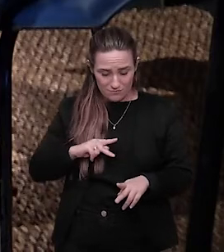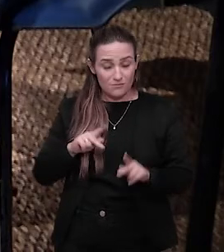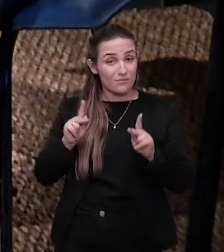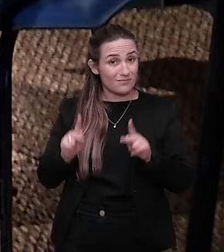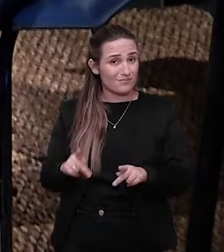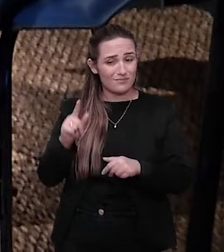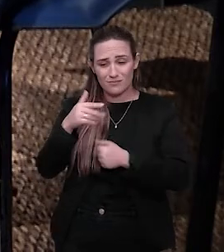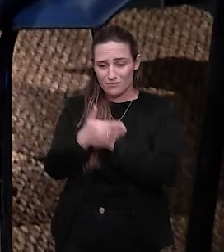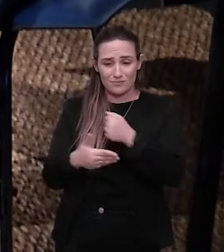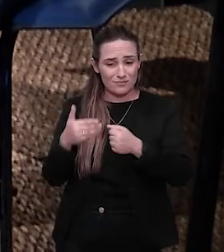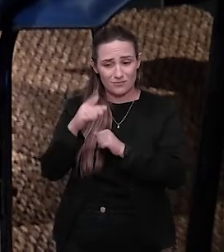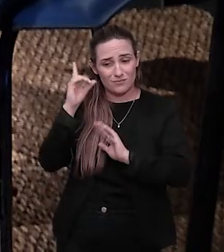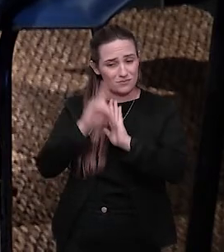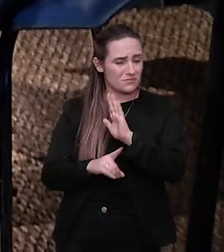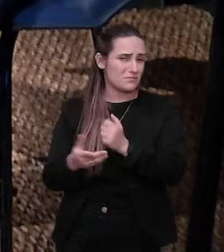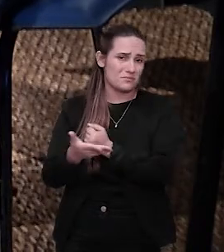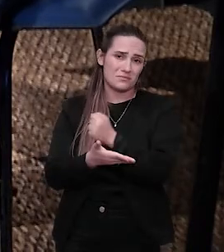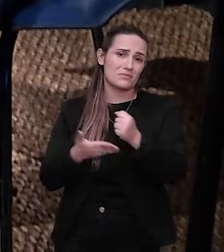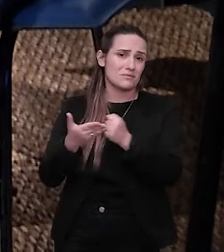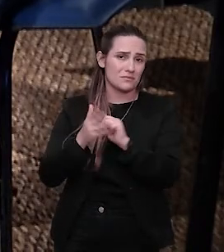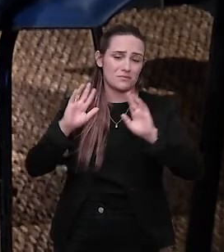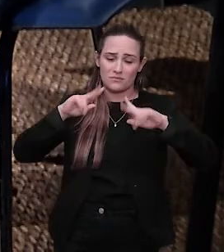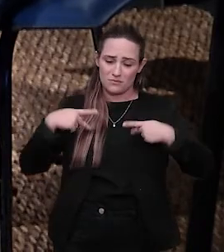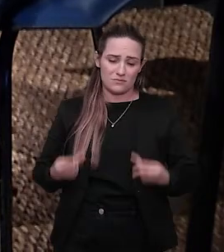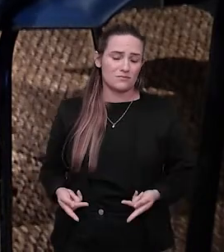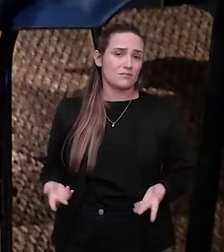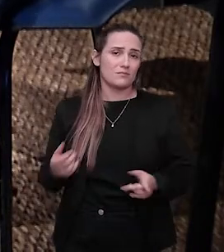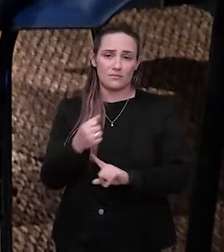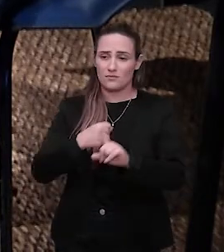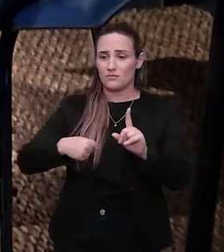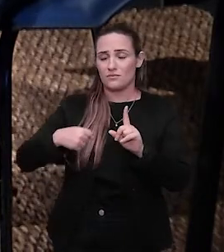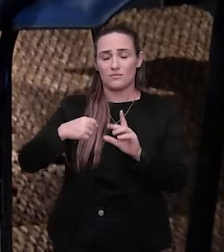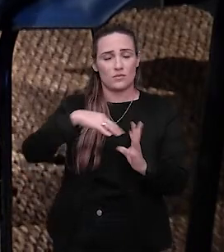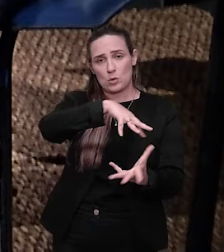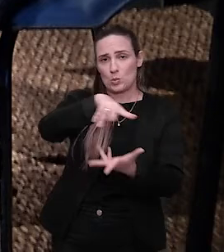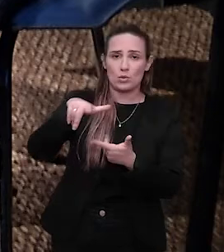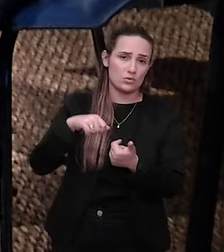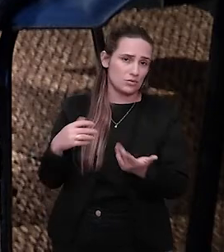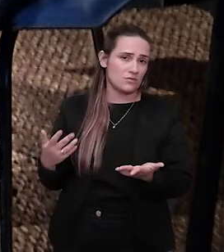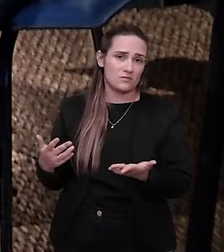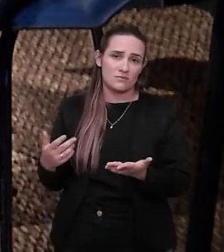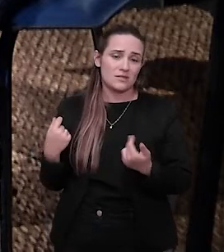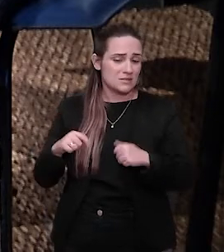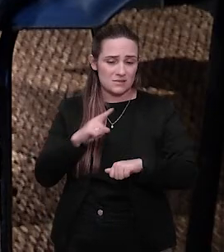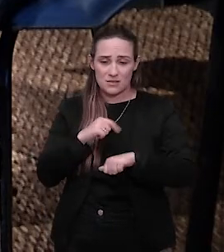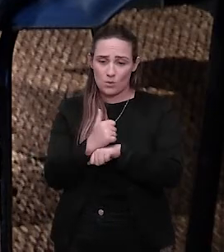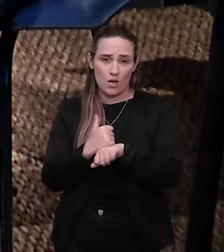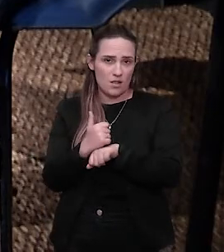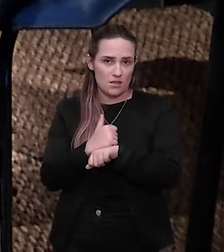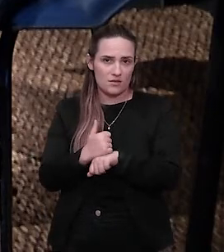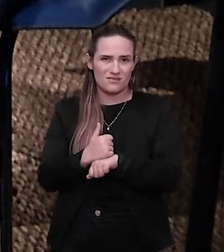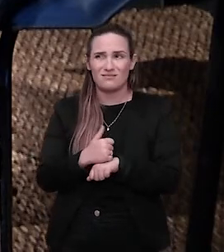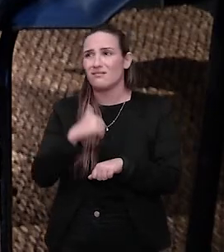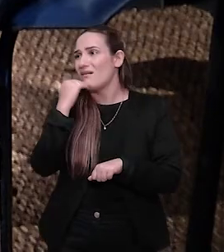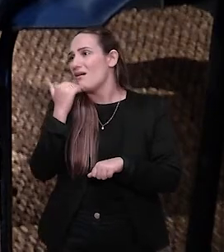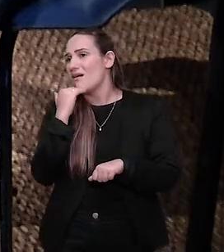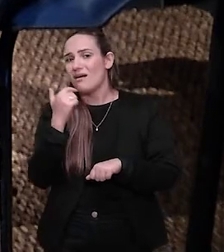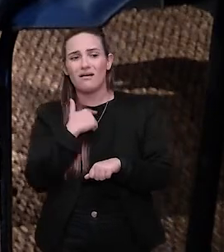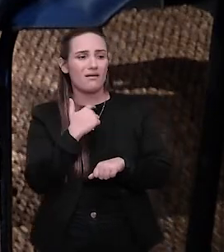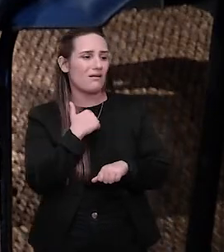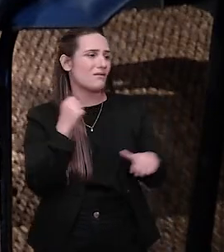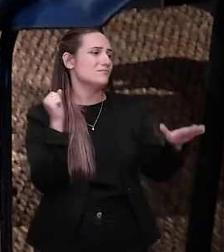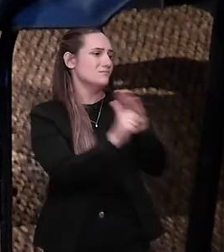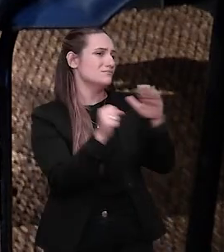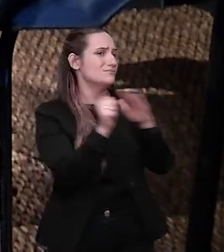dos direitos fundamentais da humanidade, ela deve ser de ótima qualidade. Então, assim, ao invés de eu sair lotando de promotorias, apesar de ter um concurso